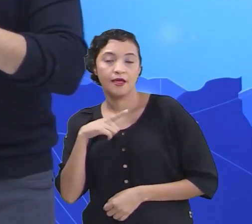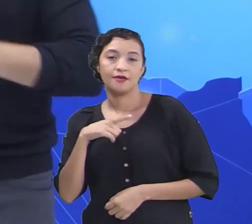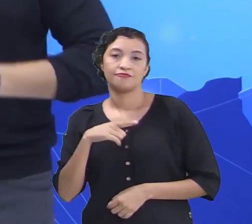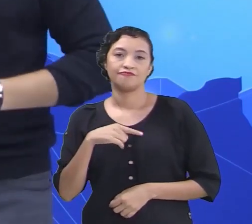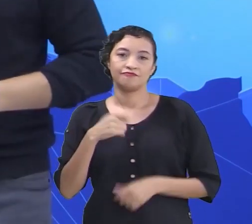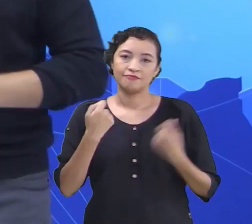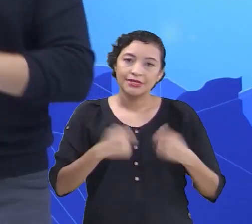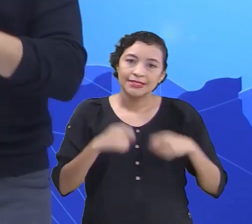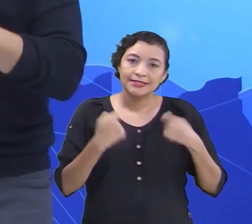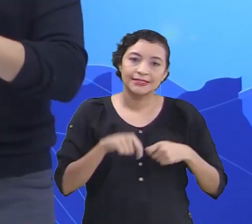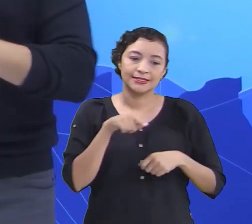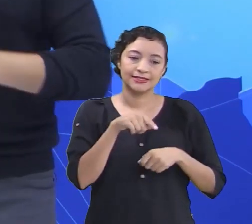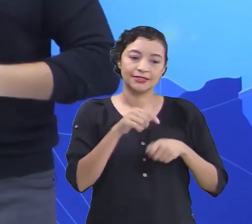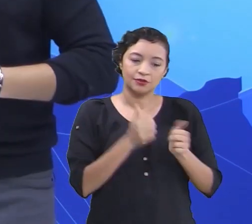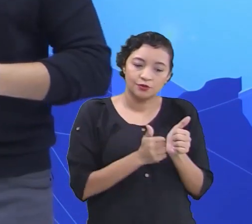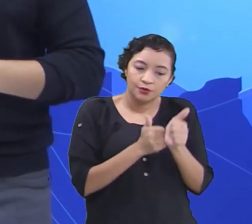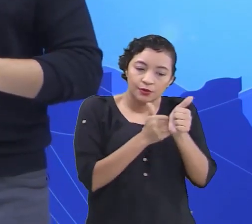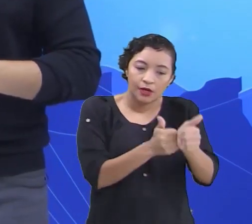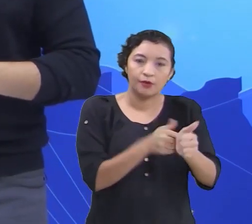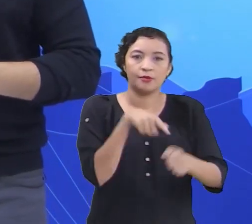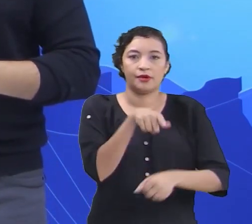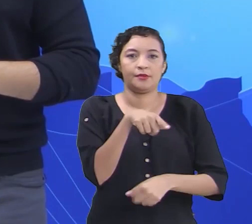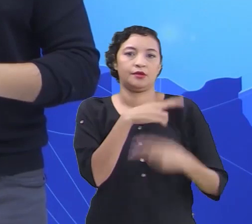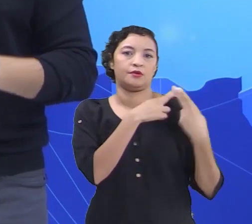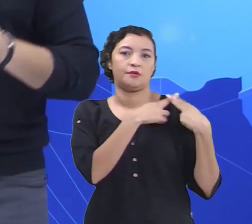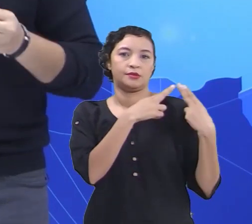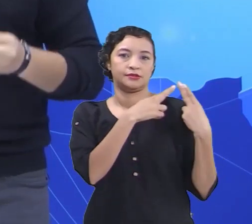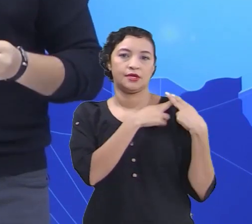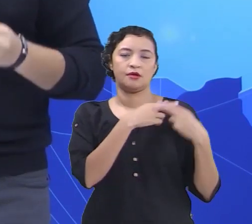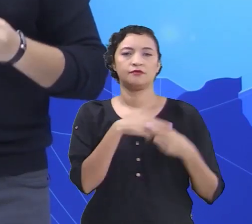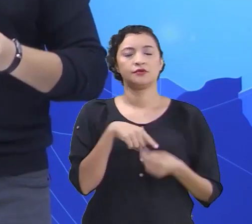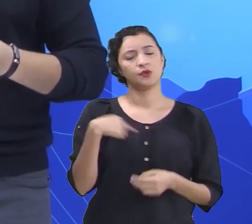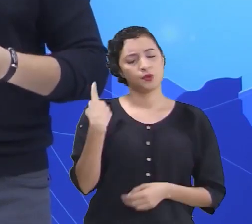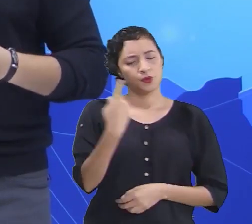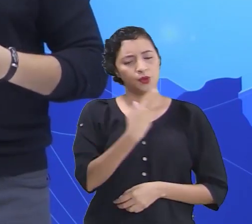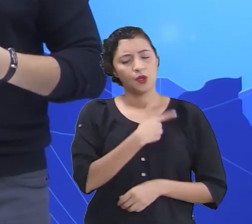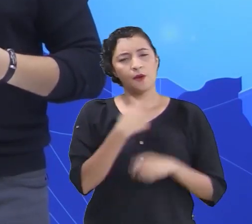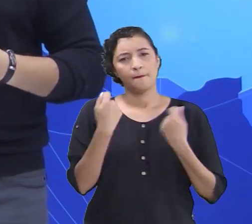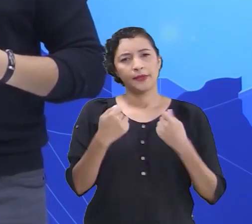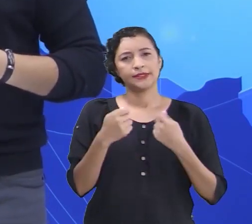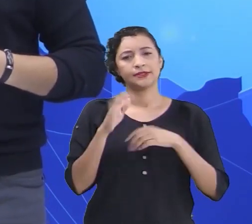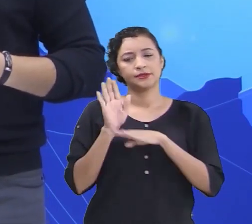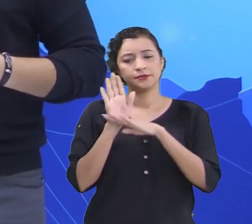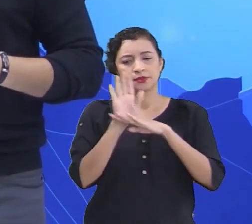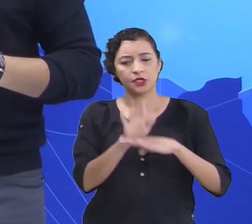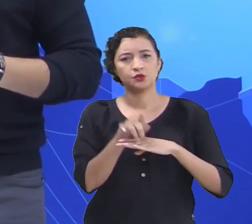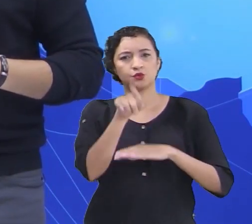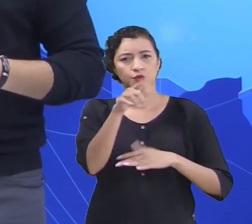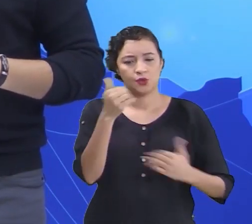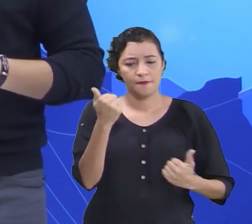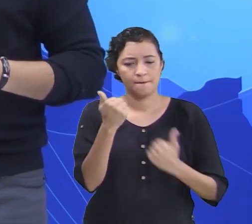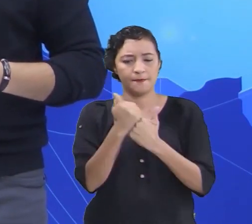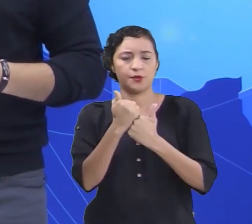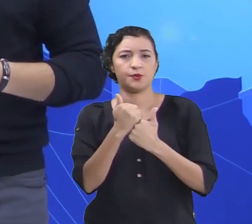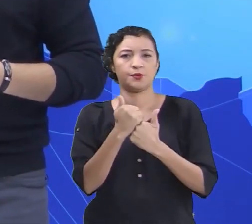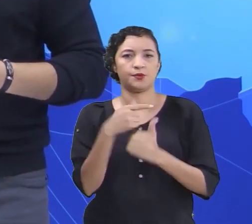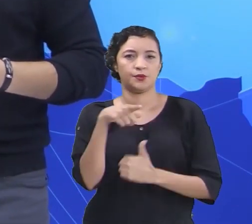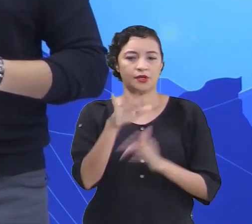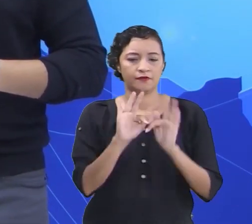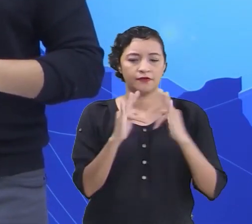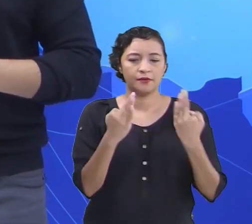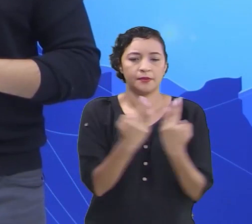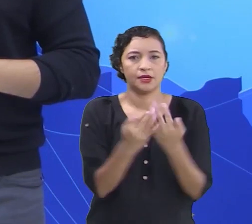do trabalho de vocês, do acompanhamento de vocês. Então nós contamos com o apoio de vocês, contamos com o apoio para que